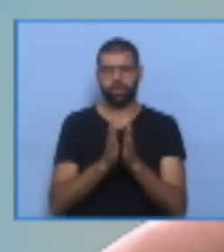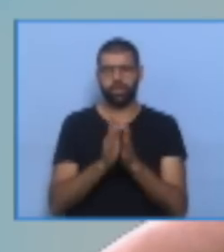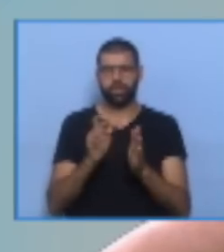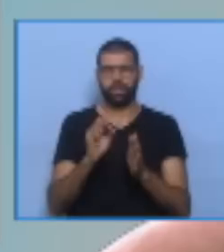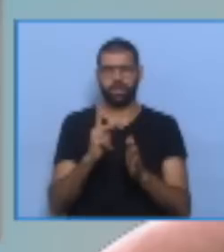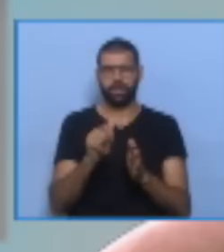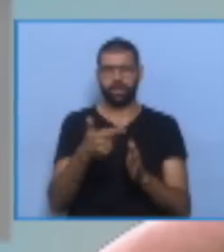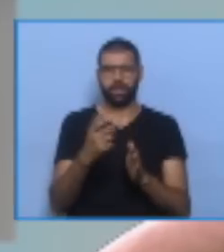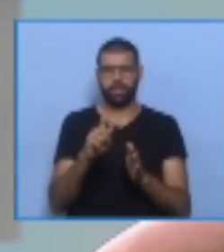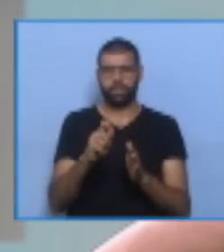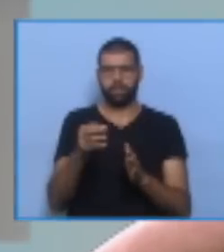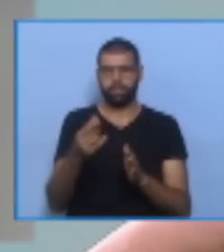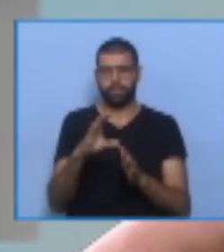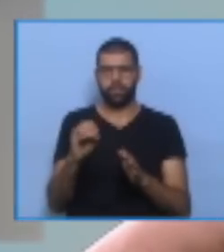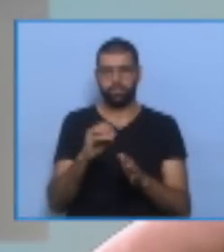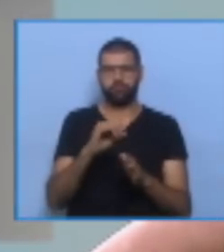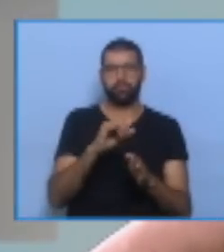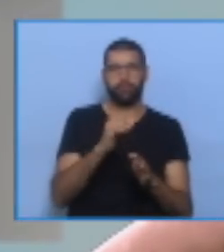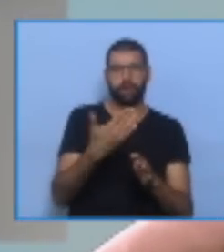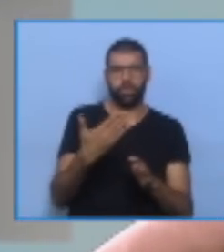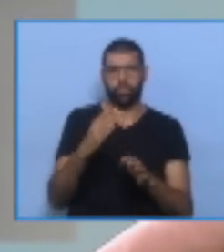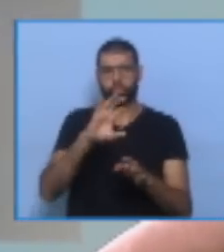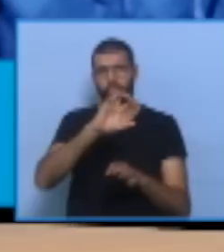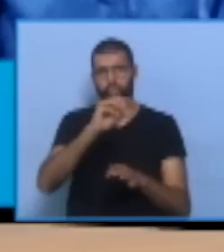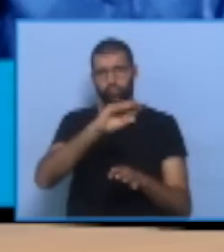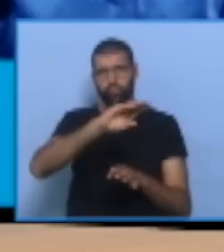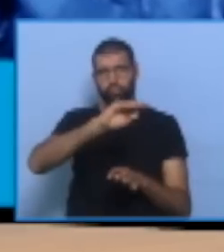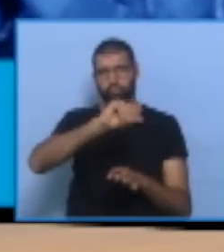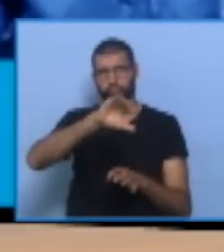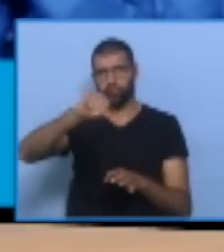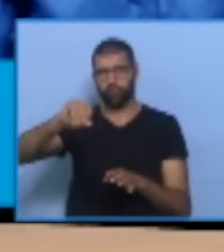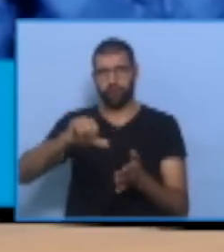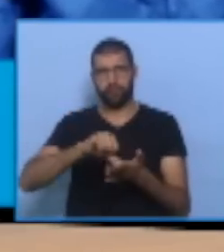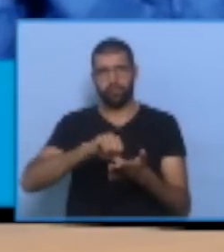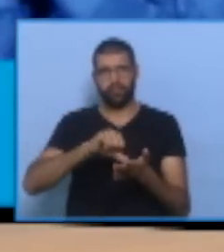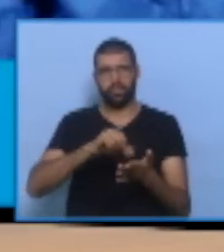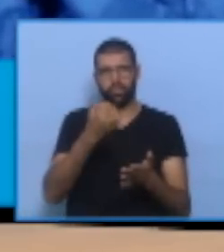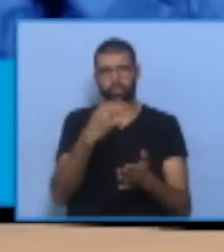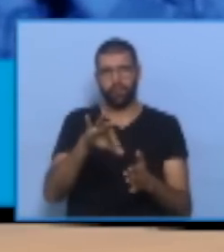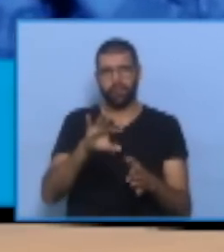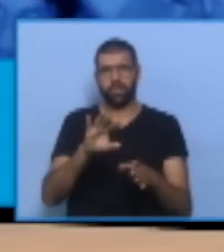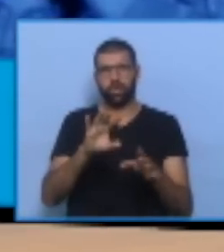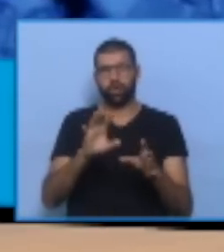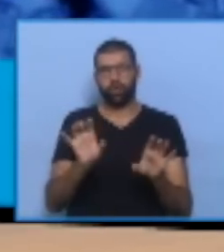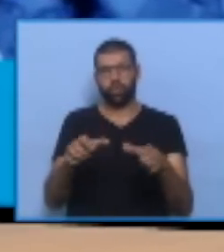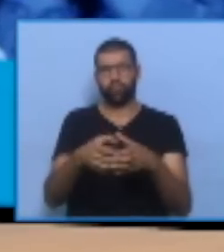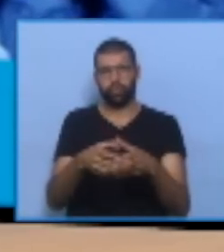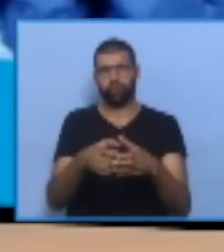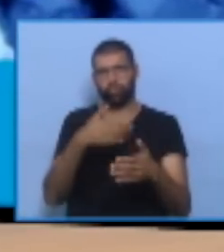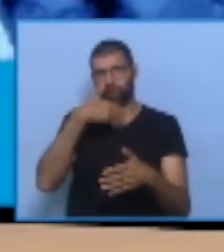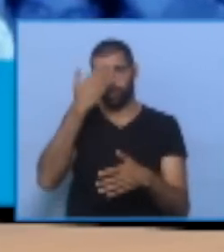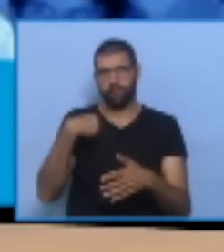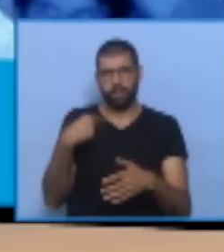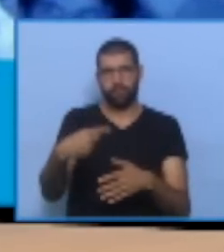em todas as dioceses. Nós temos 21 conselhos centrais e temos cerca de 800 conferências que dia a